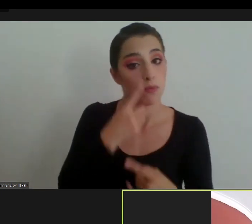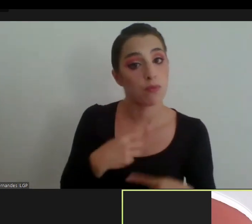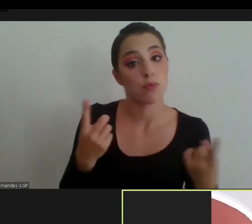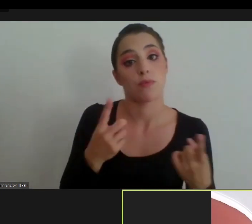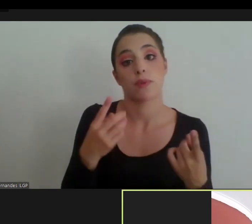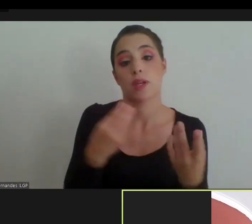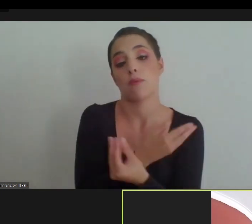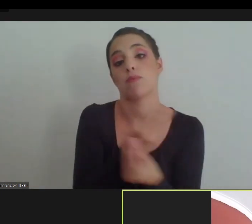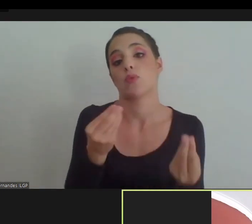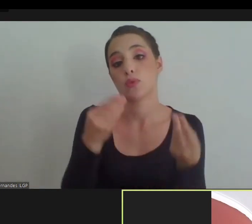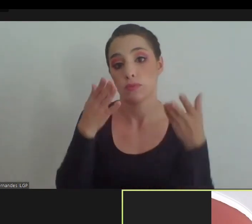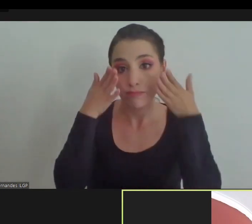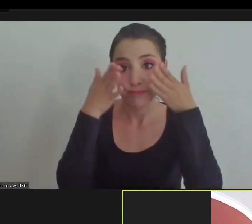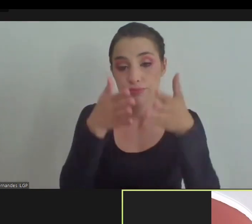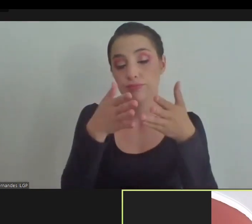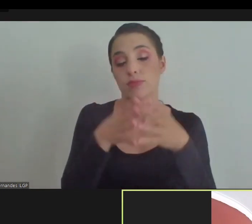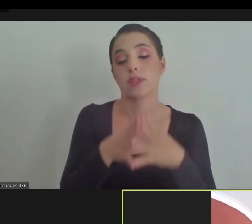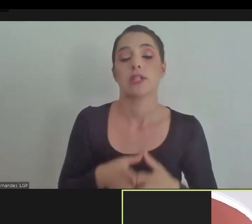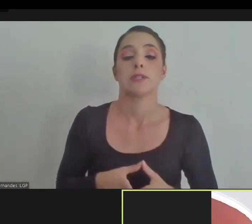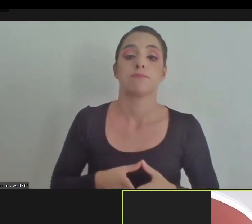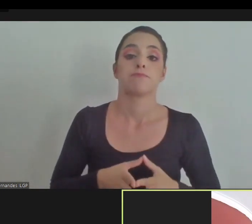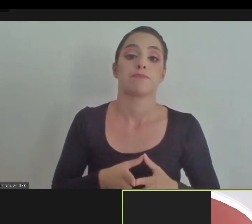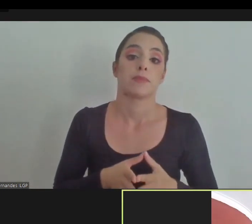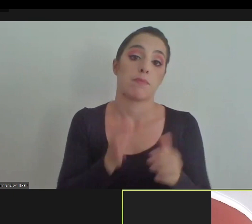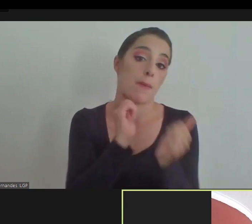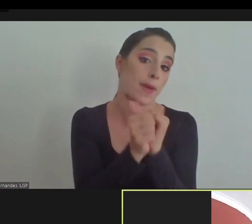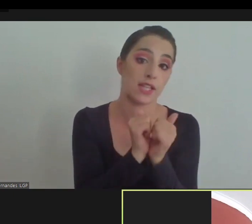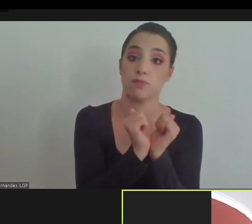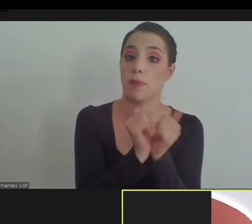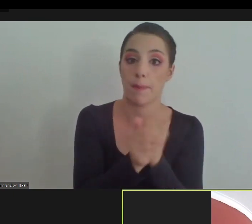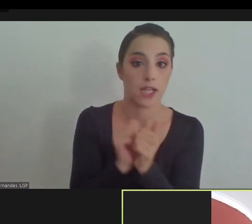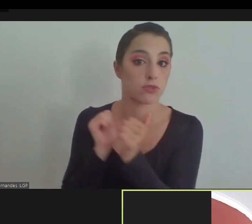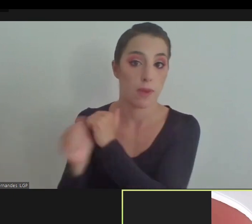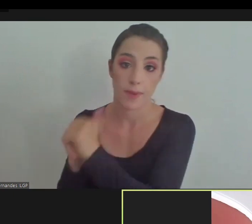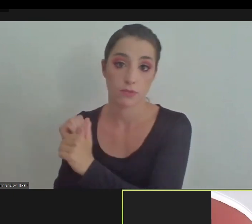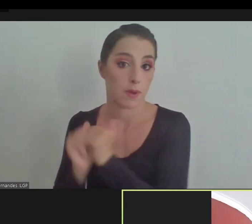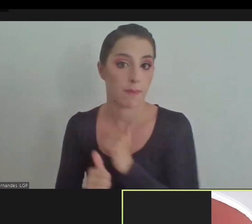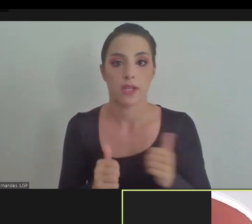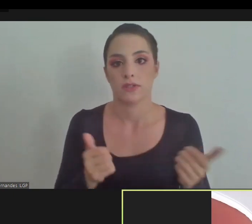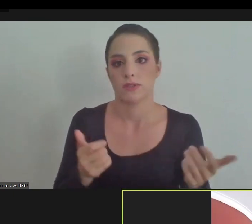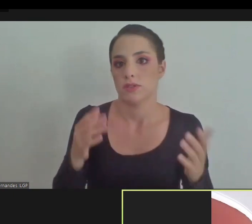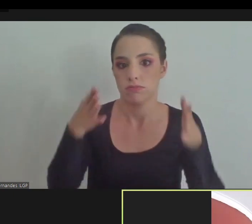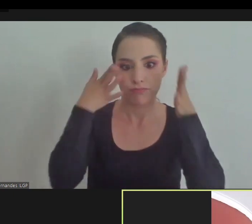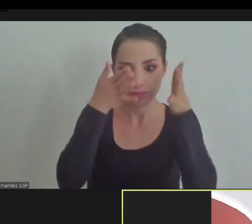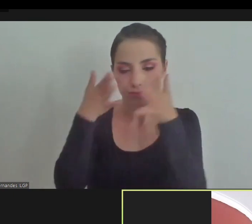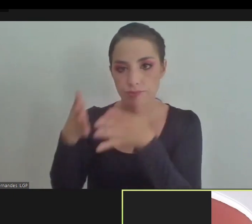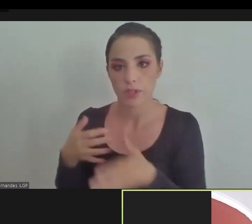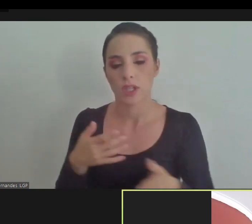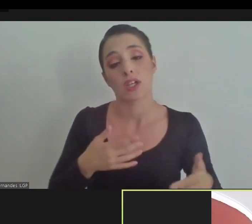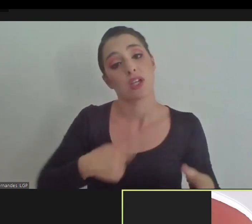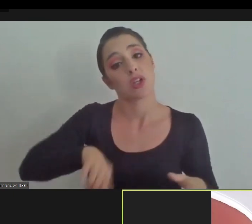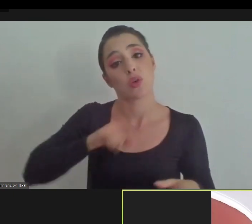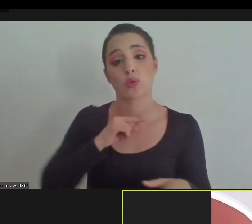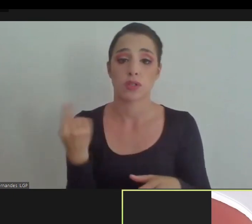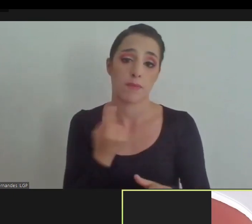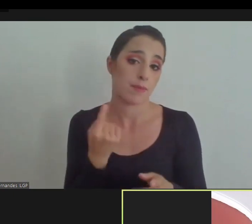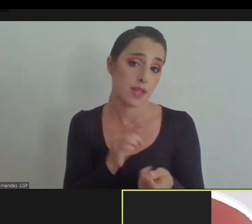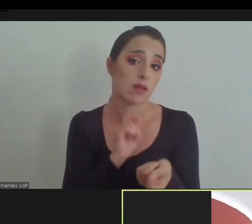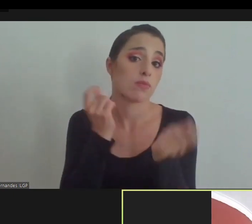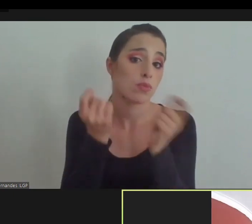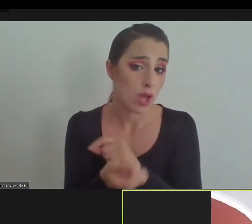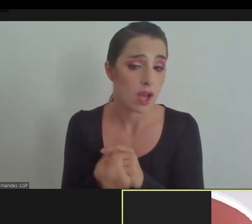pela burocracia dos papéis e precisamos inovar, precisamos desenvolver